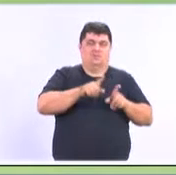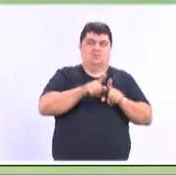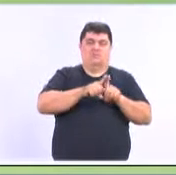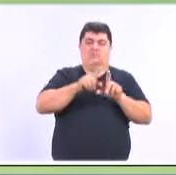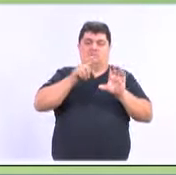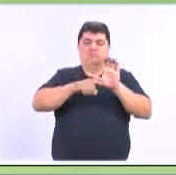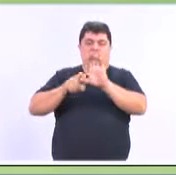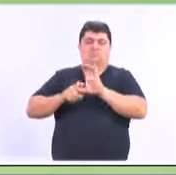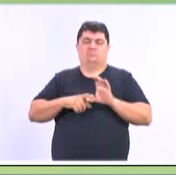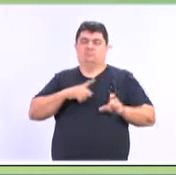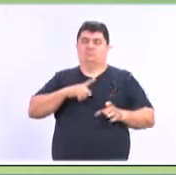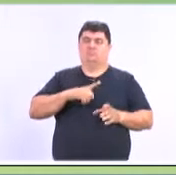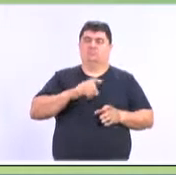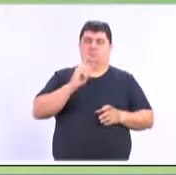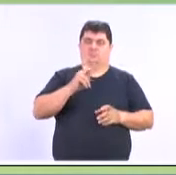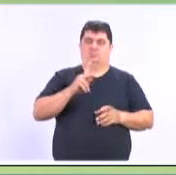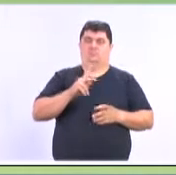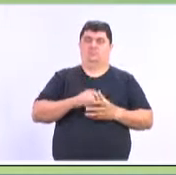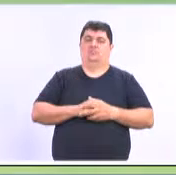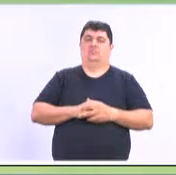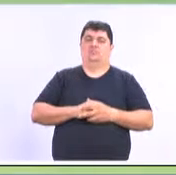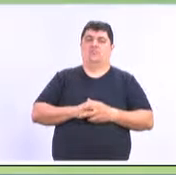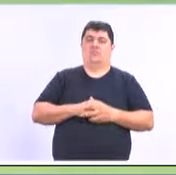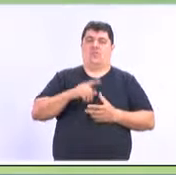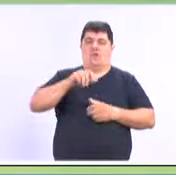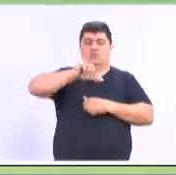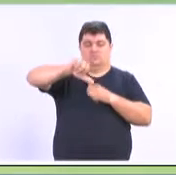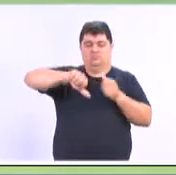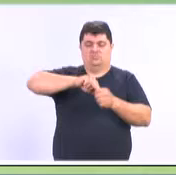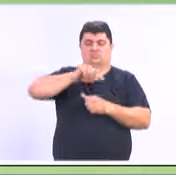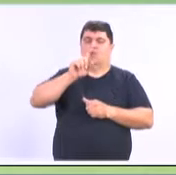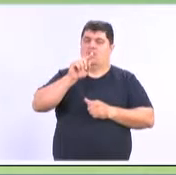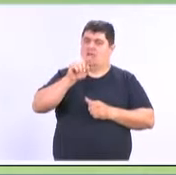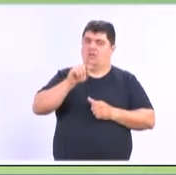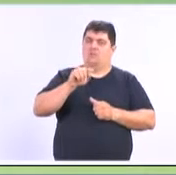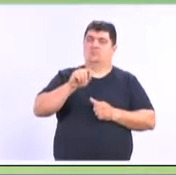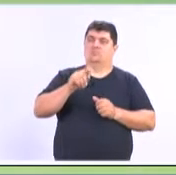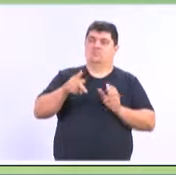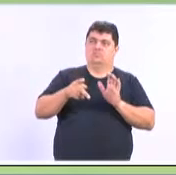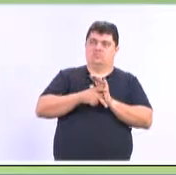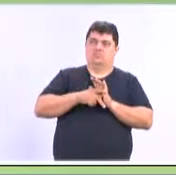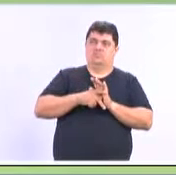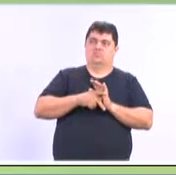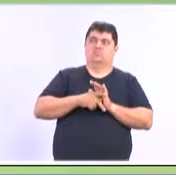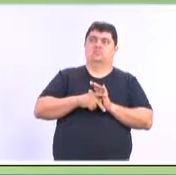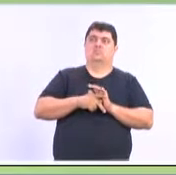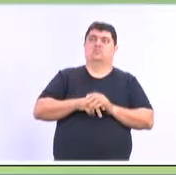fornecedores. Ok? Então, meu circulante vai ser isso, disponível,